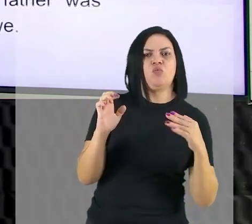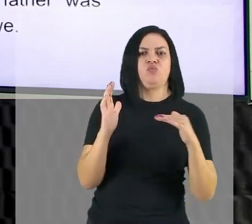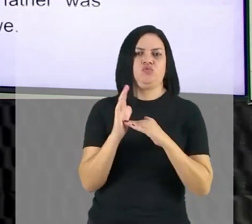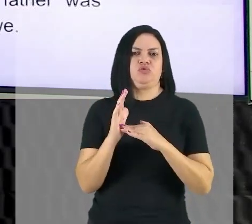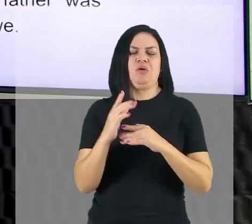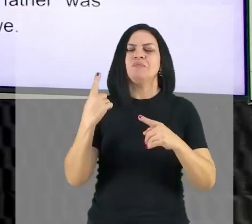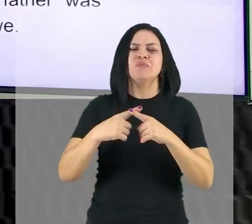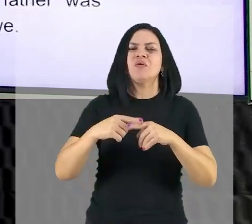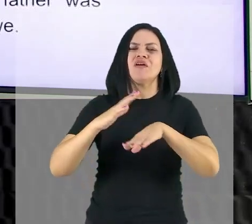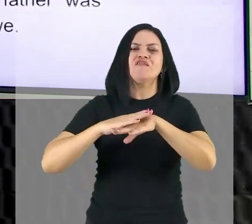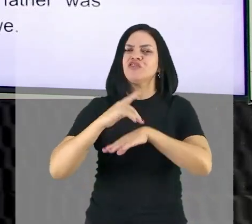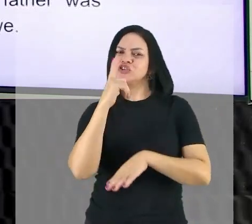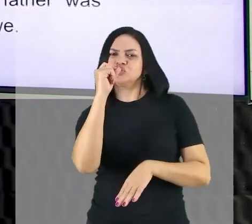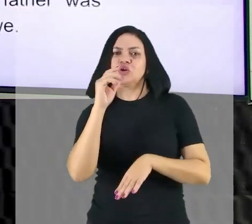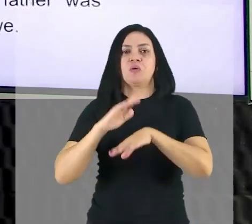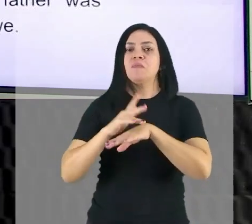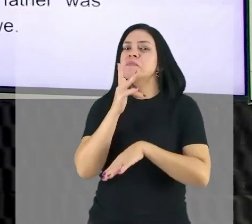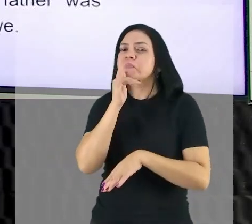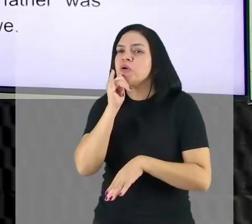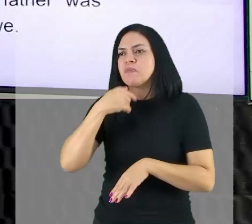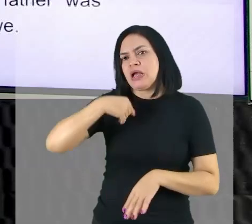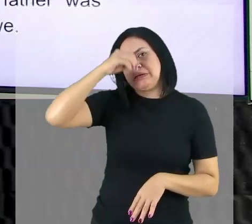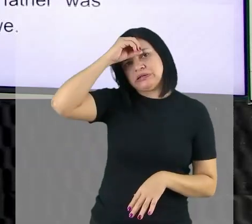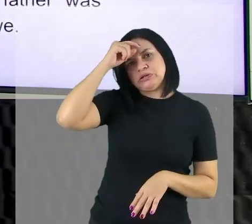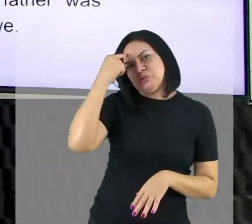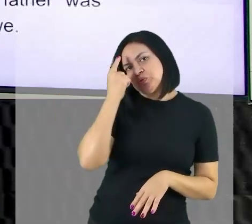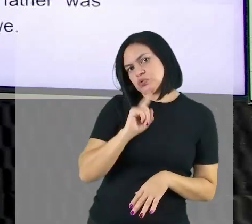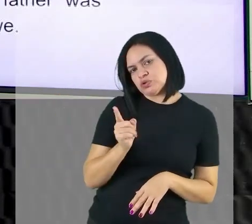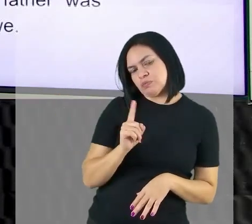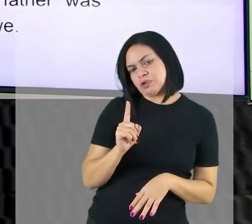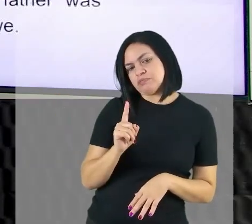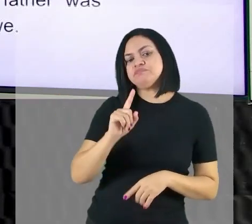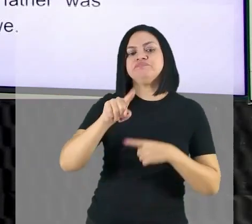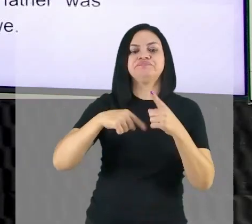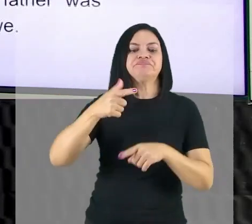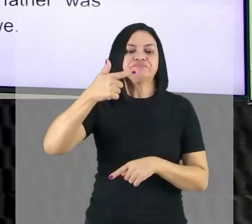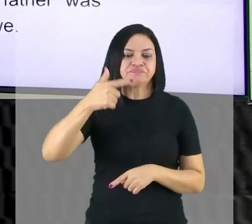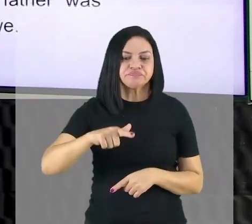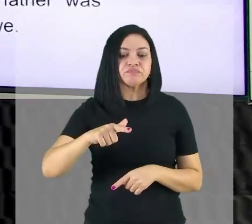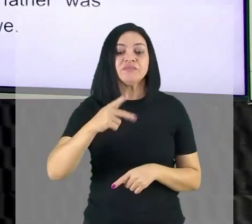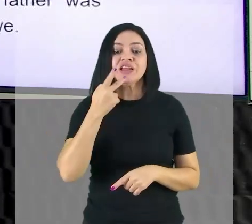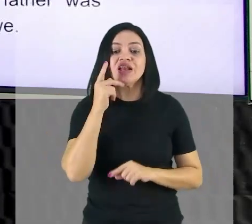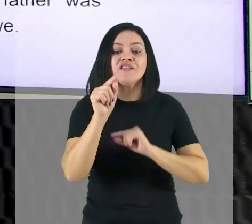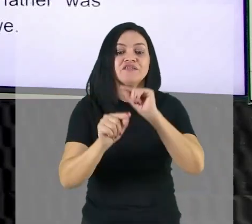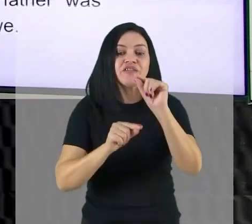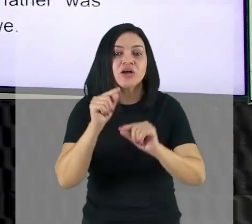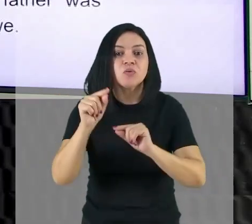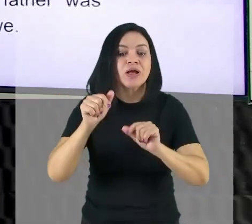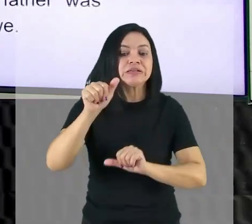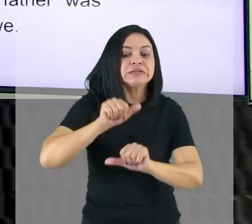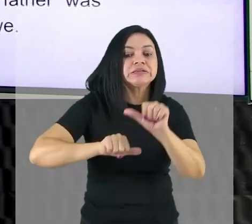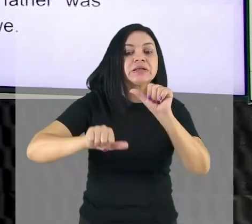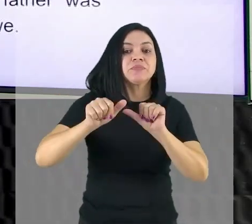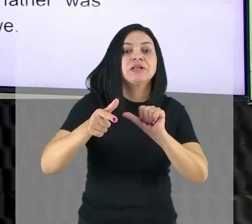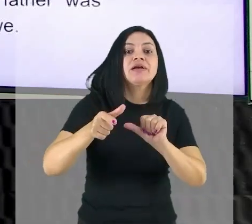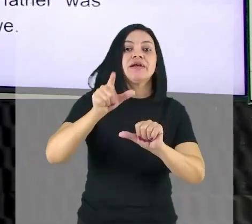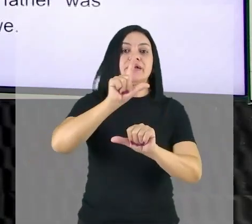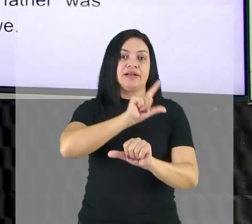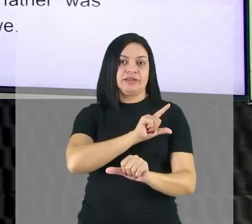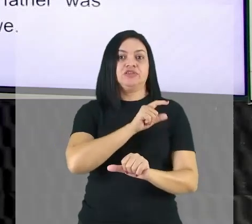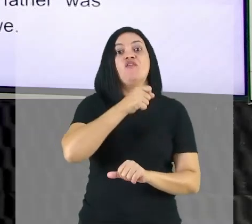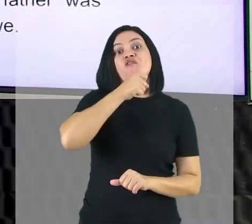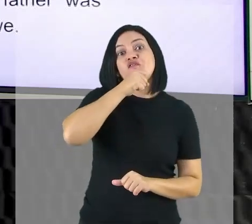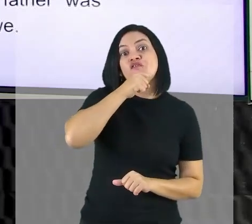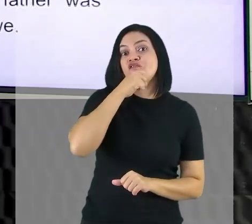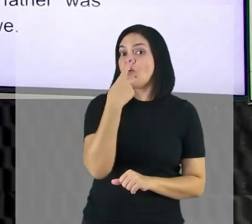coloca, até mesmo meu pai não sabia disso. He made the change before. Ele fez essa mudança antes mesmo, o